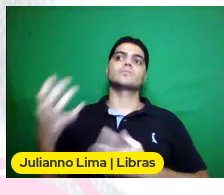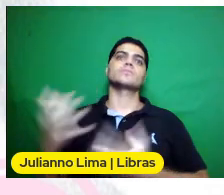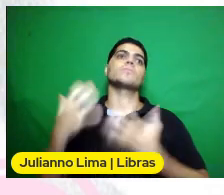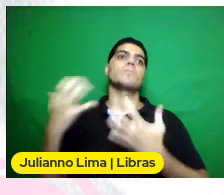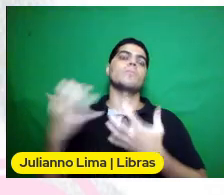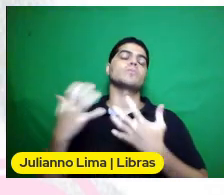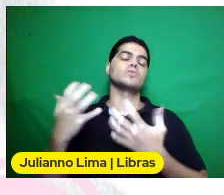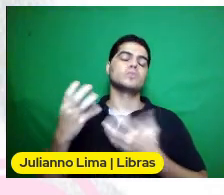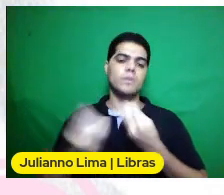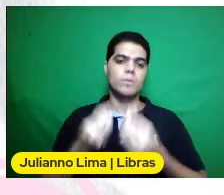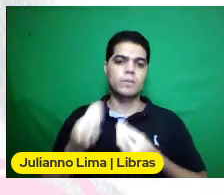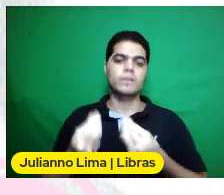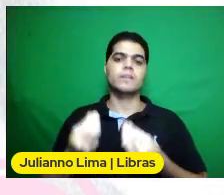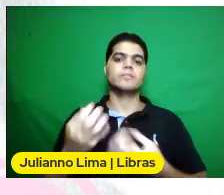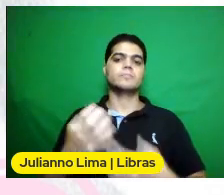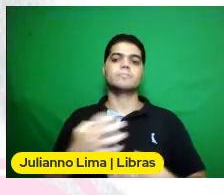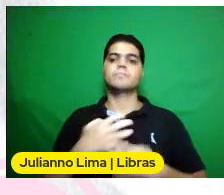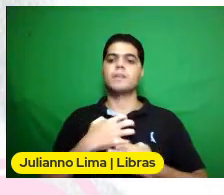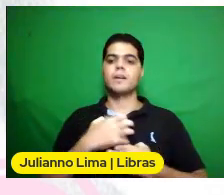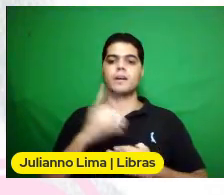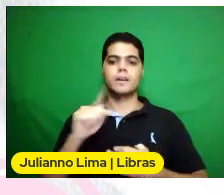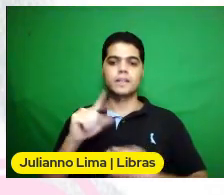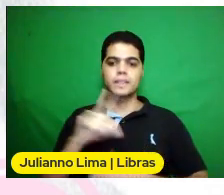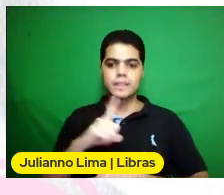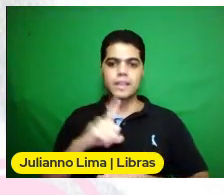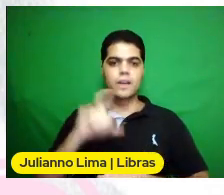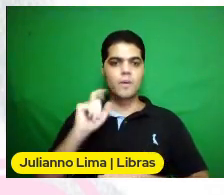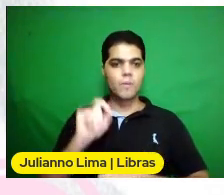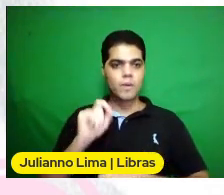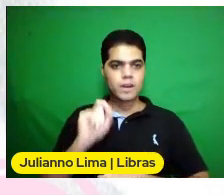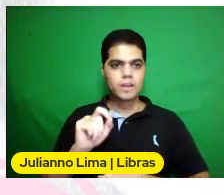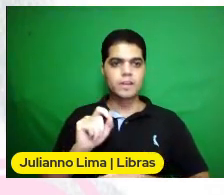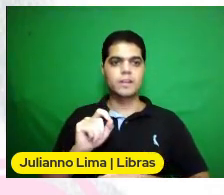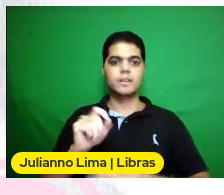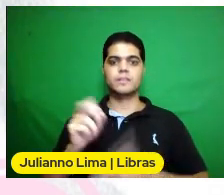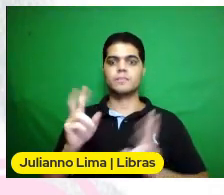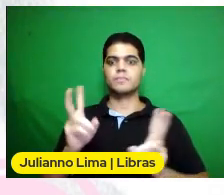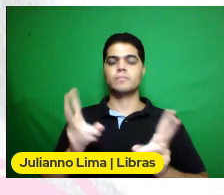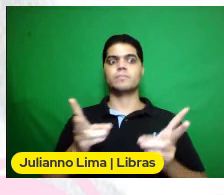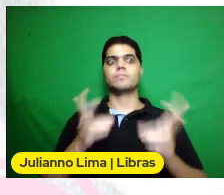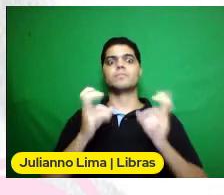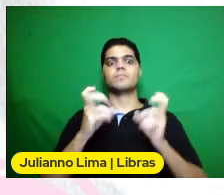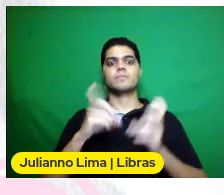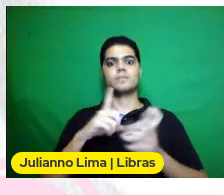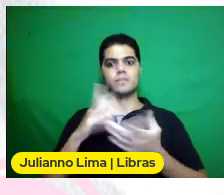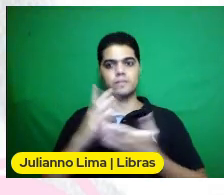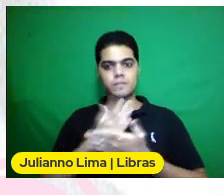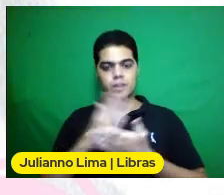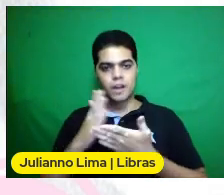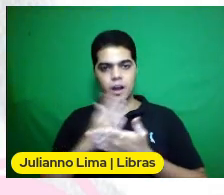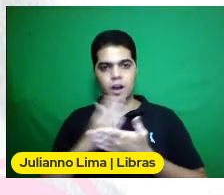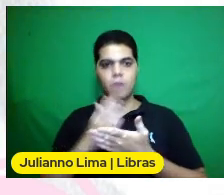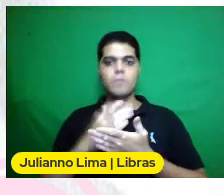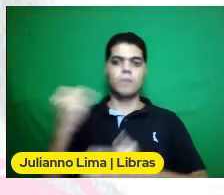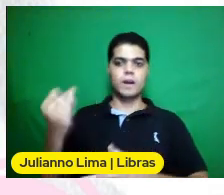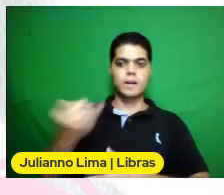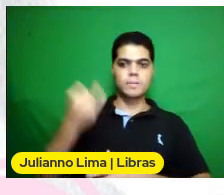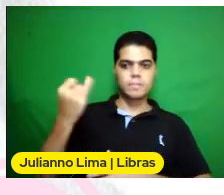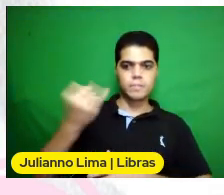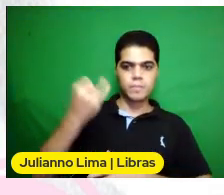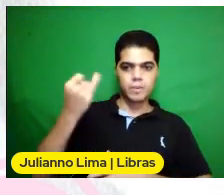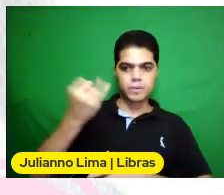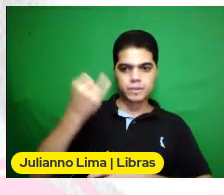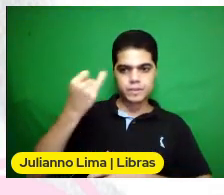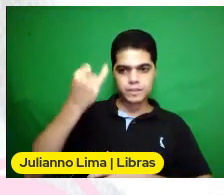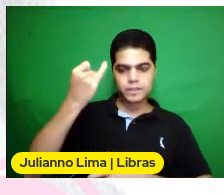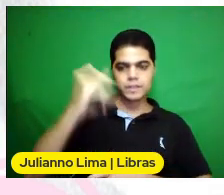que eu costumo dizer, um dos pagamentos, é a gente ver que teve relevância nossa história, que nossa